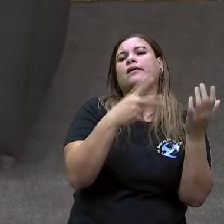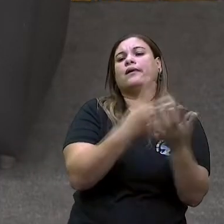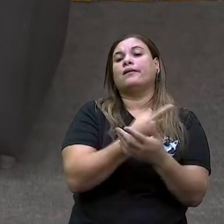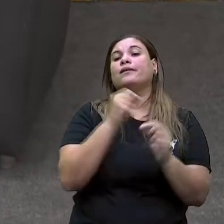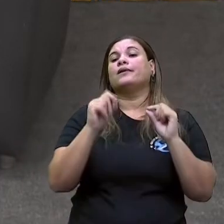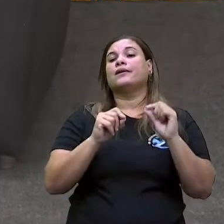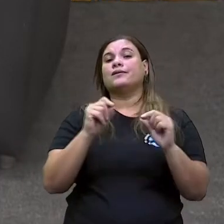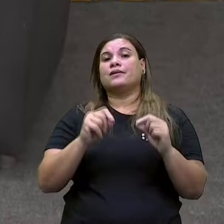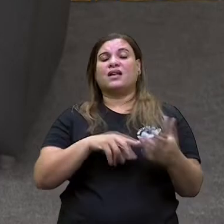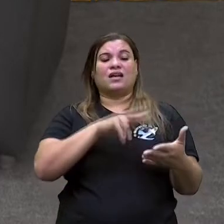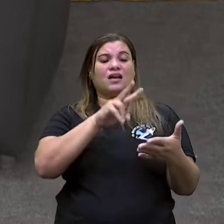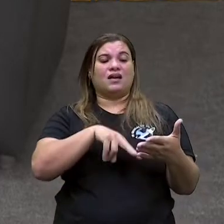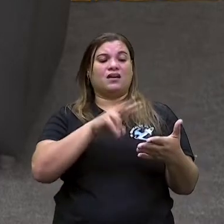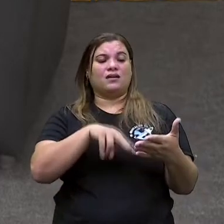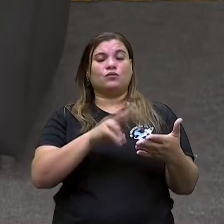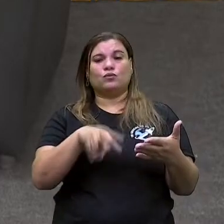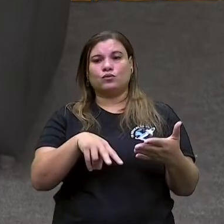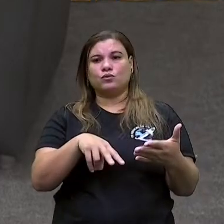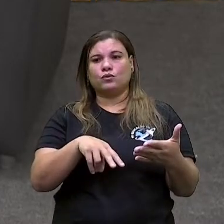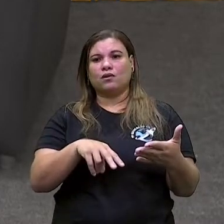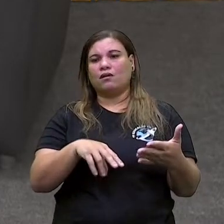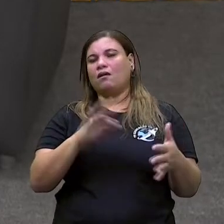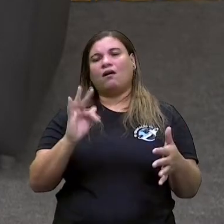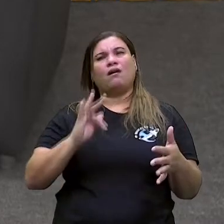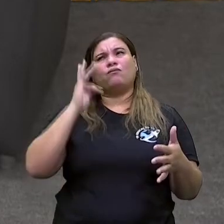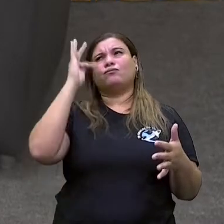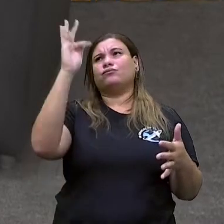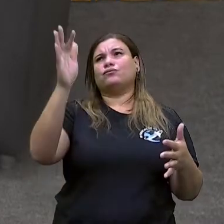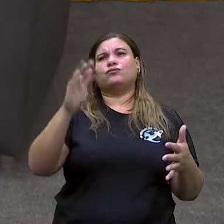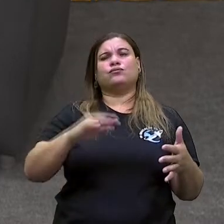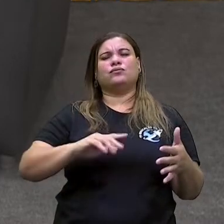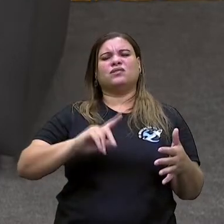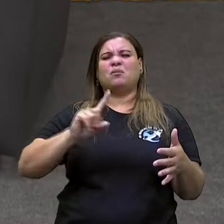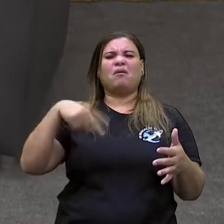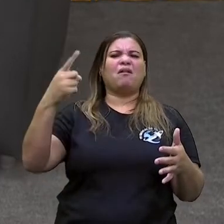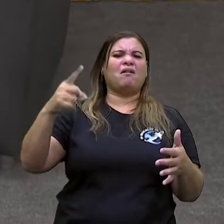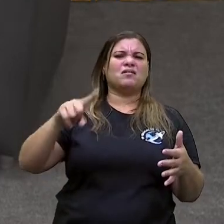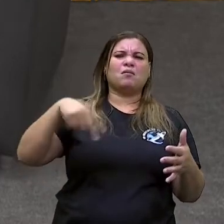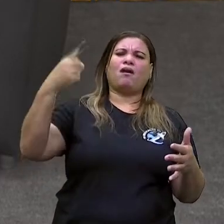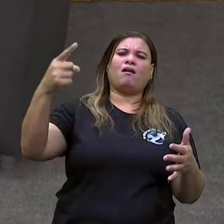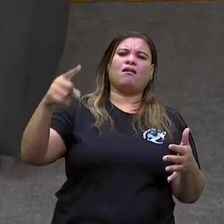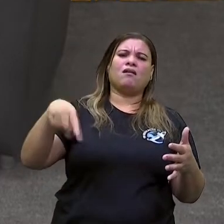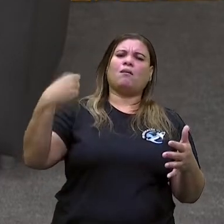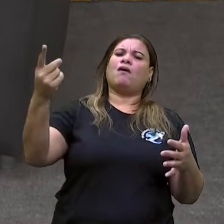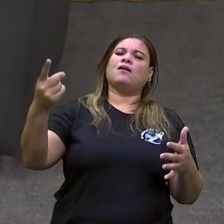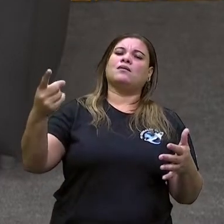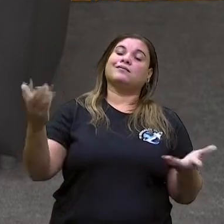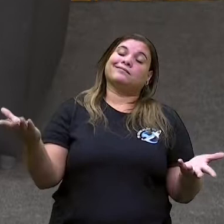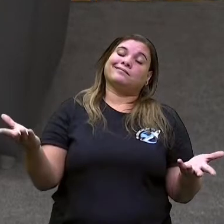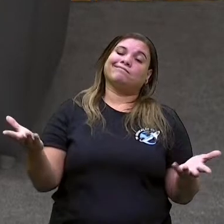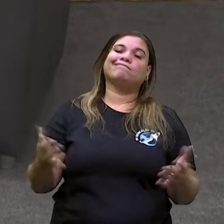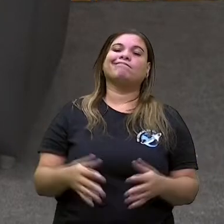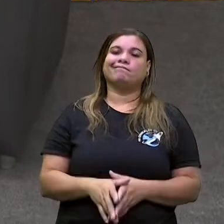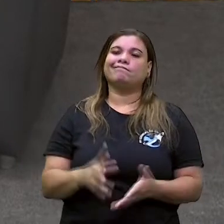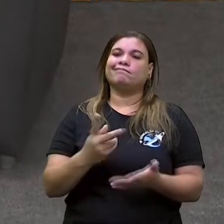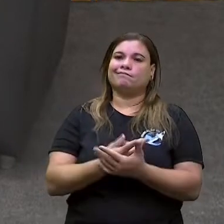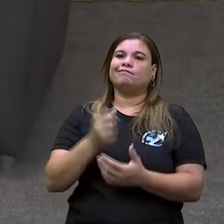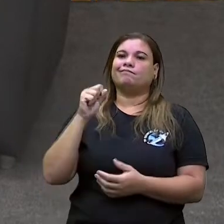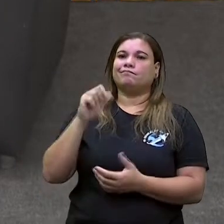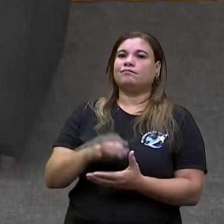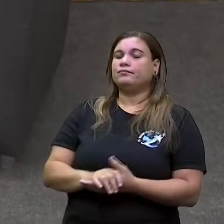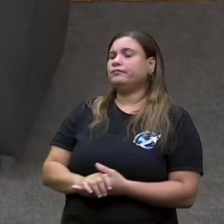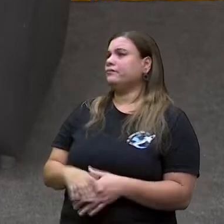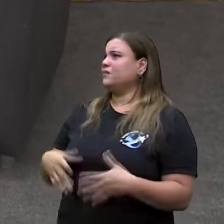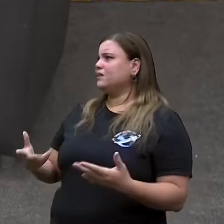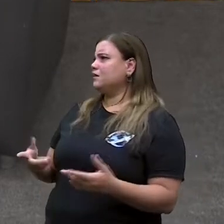para depois, quando acontece, né? Infelizmente. E como explicar o porquê desse déficit de leitura aqui